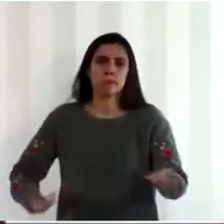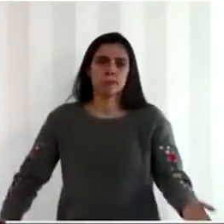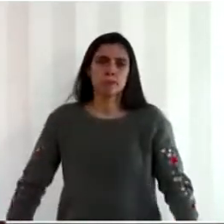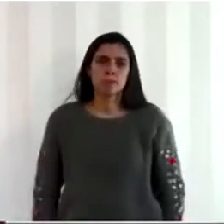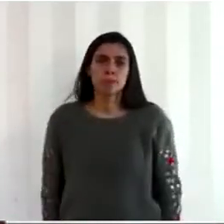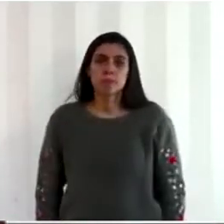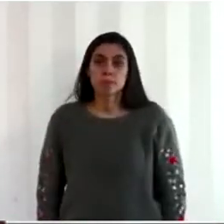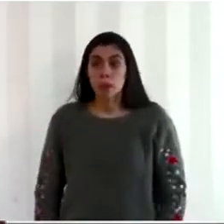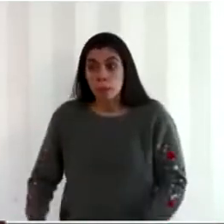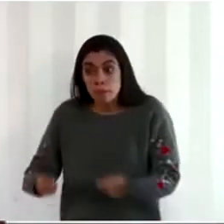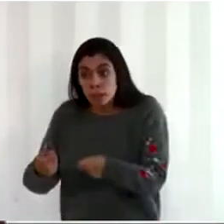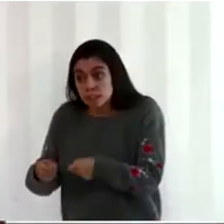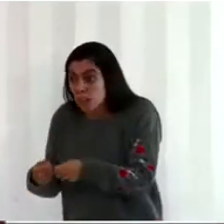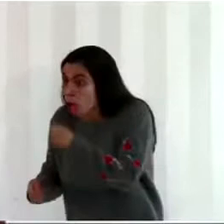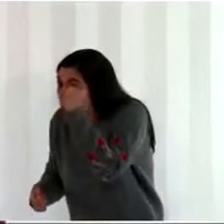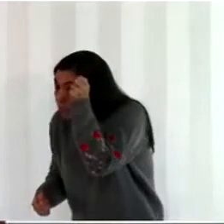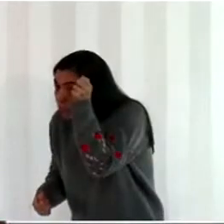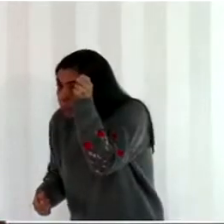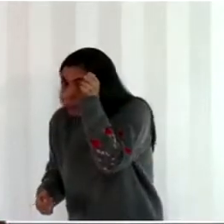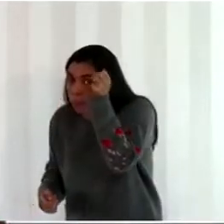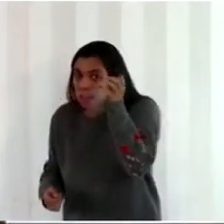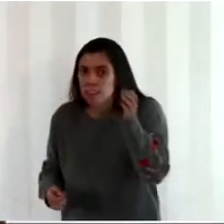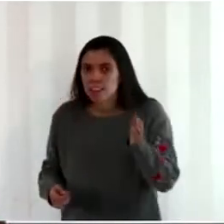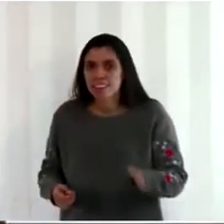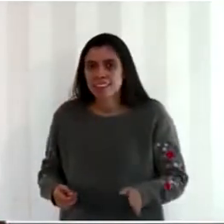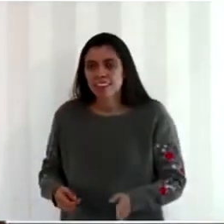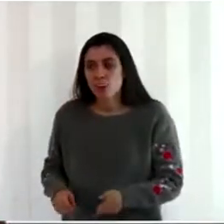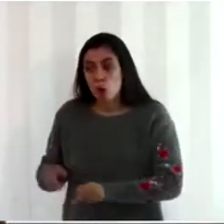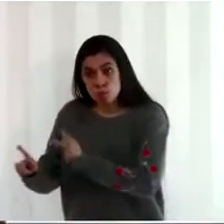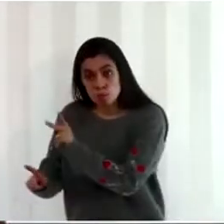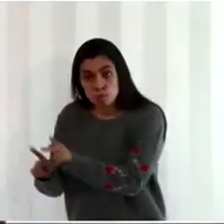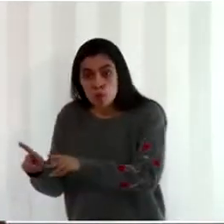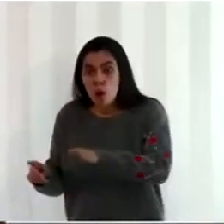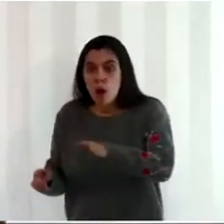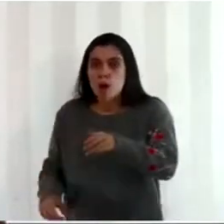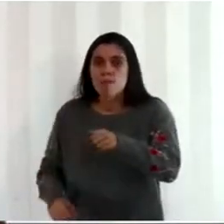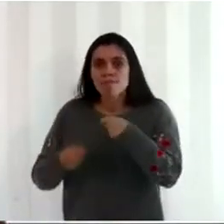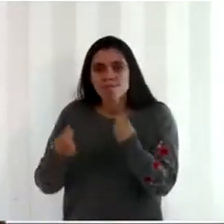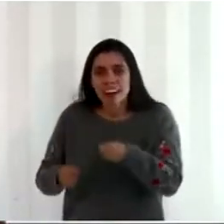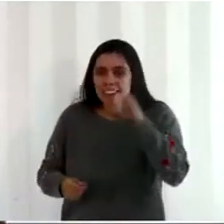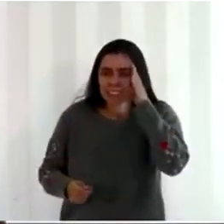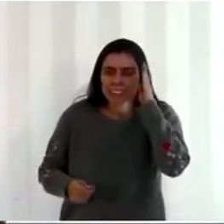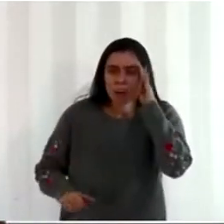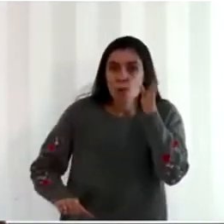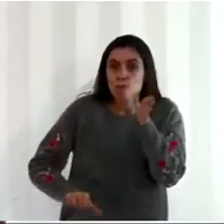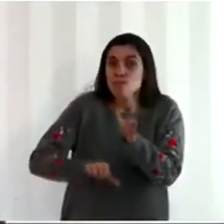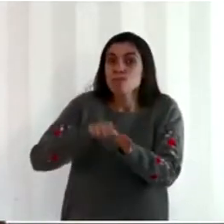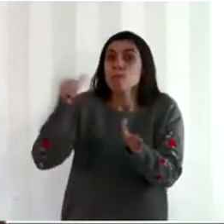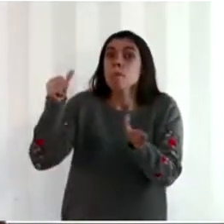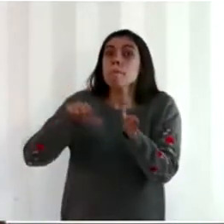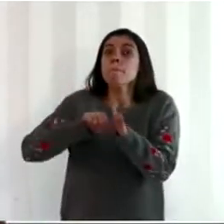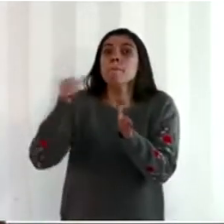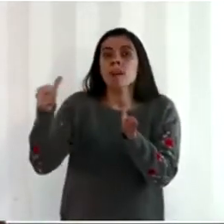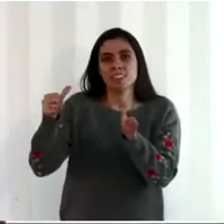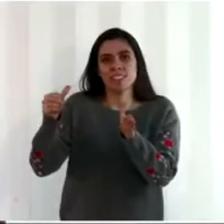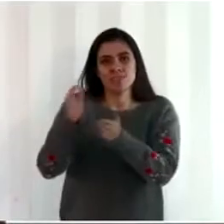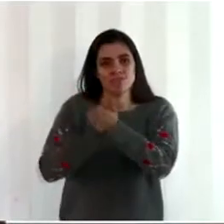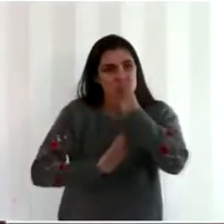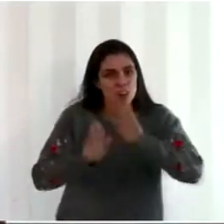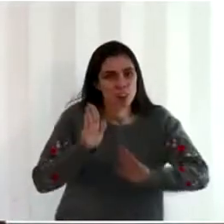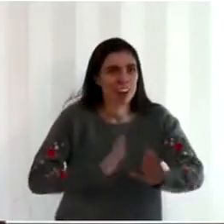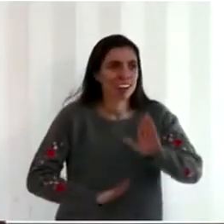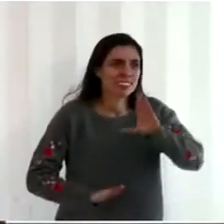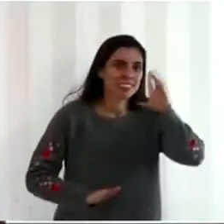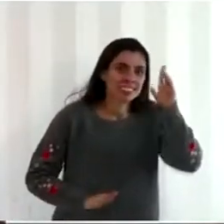os seus filhos. Nós vemos então que o povo, depois da exortação da parte de Deus através de Ageu, eles atendem e